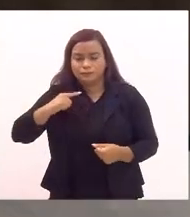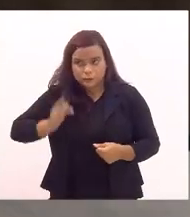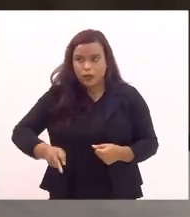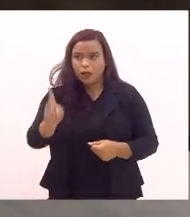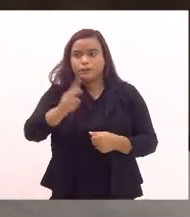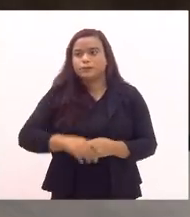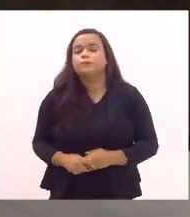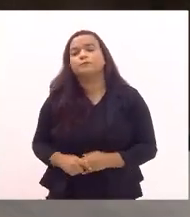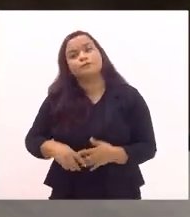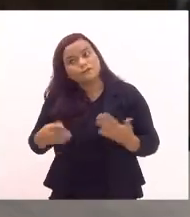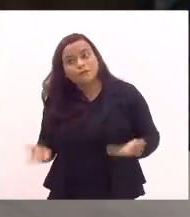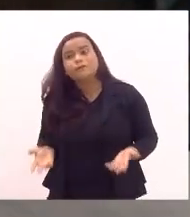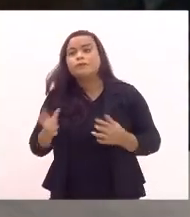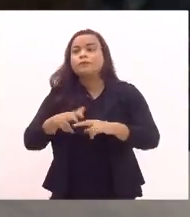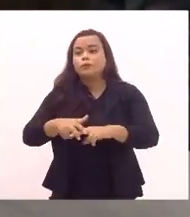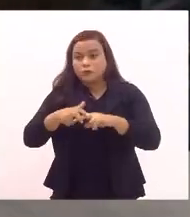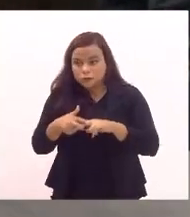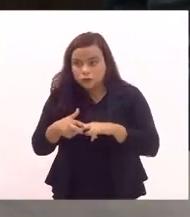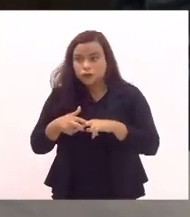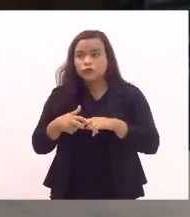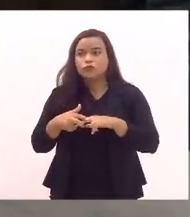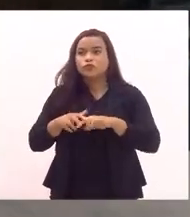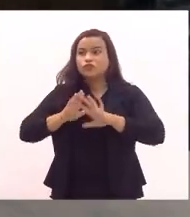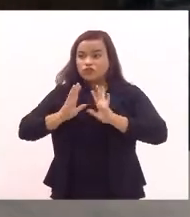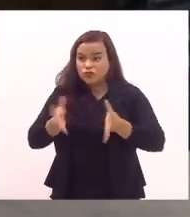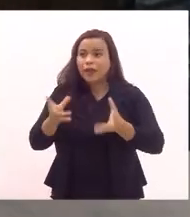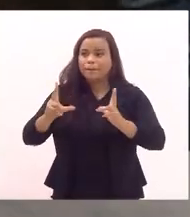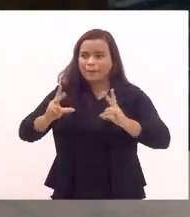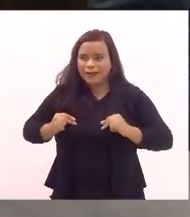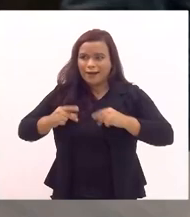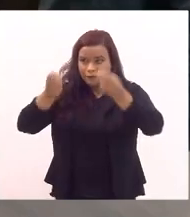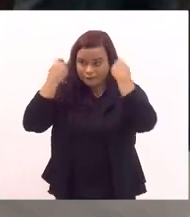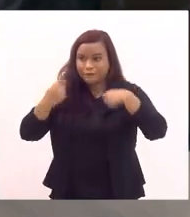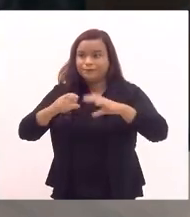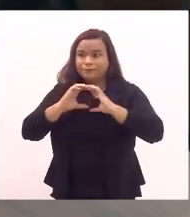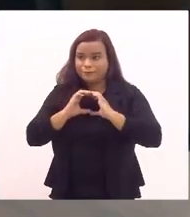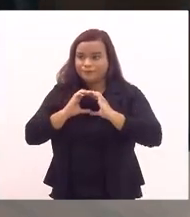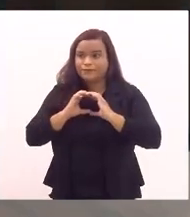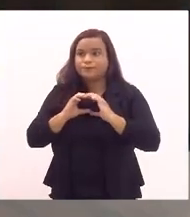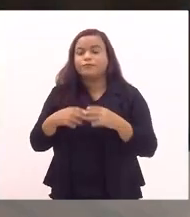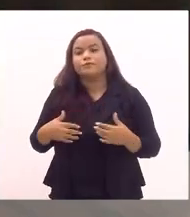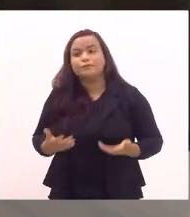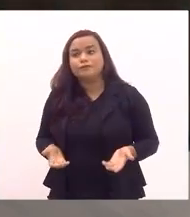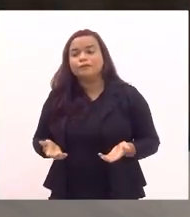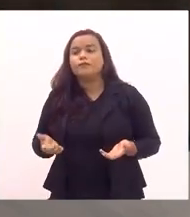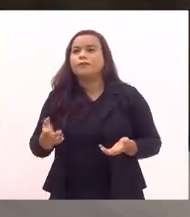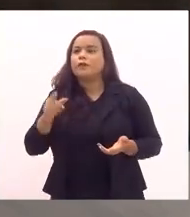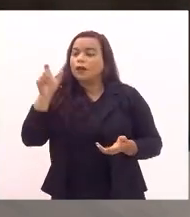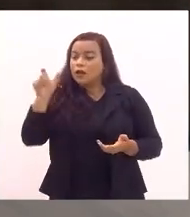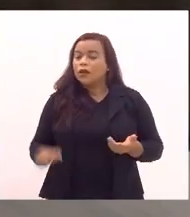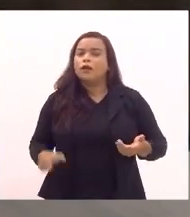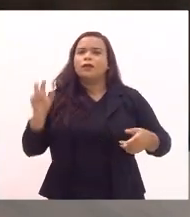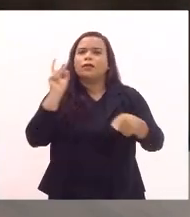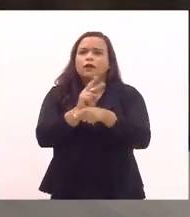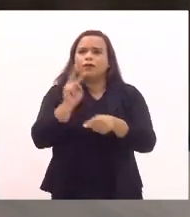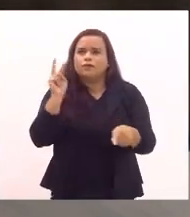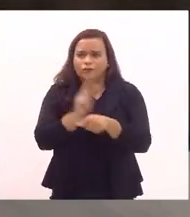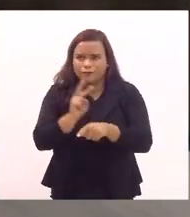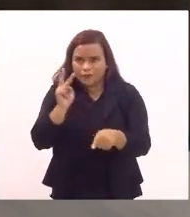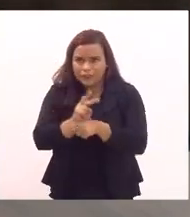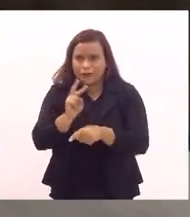e por isso só já seria merecedor é um grande defensor